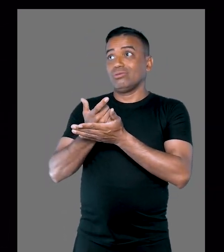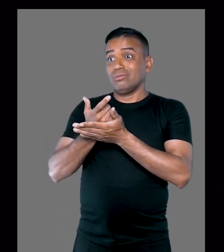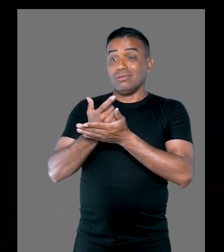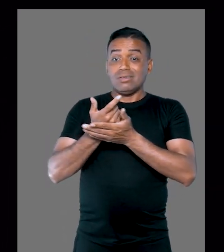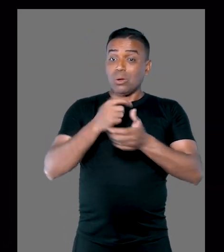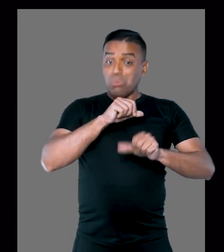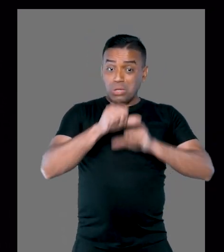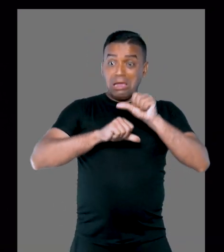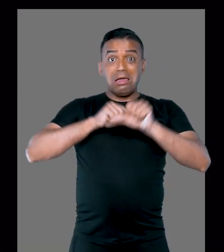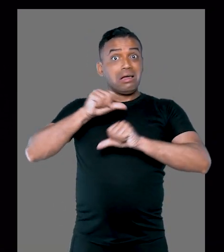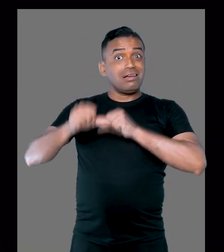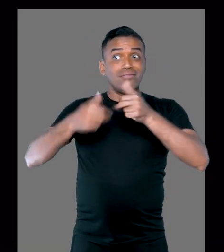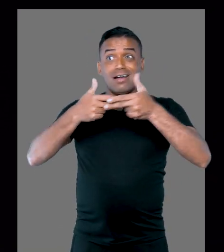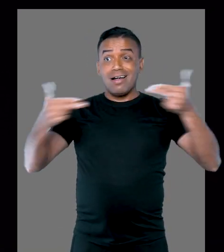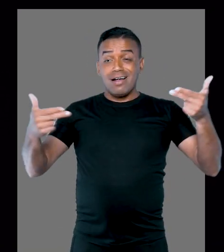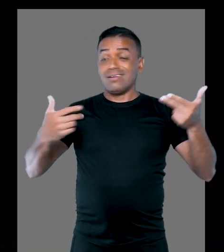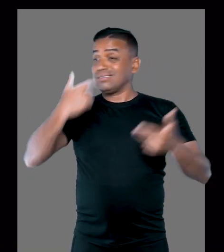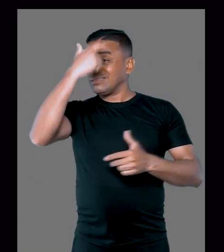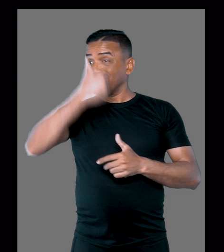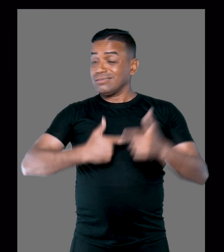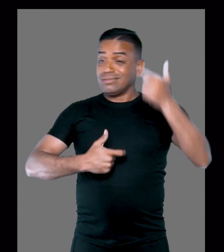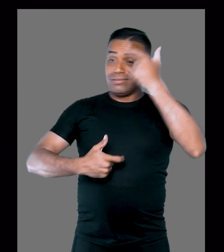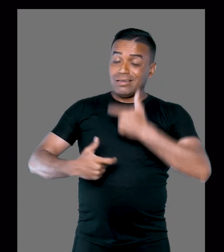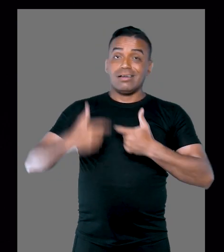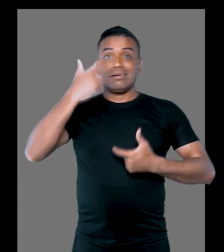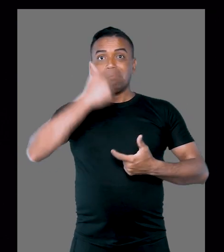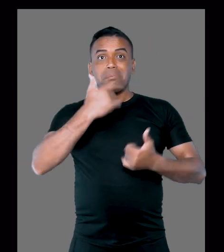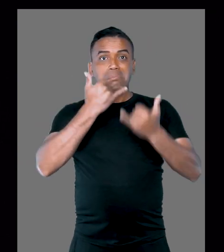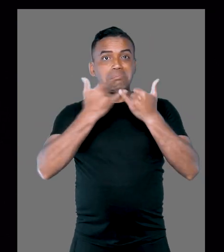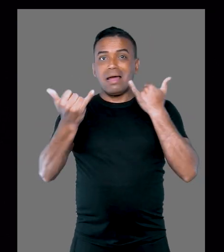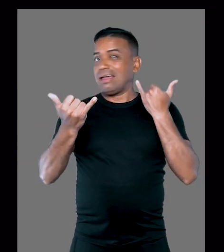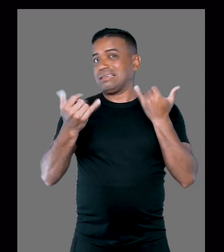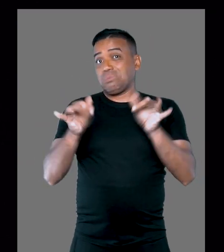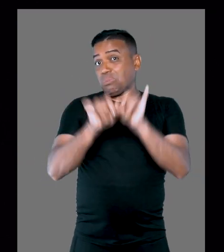meio clichê falar isso, pelo menos eu penso que é um pouco clichê.